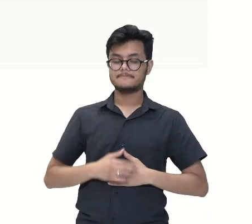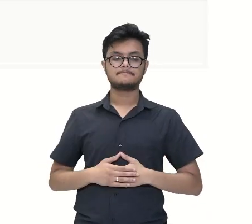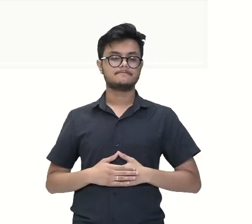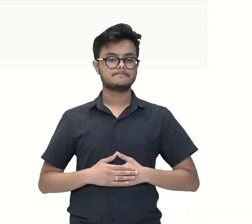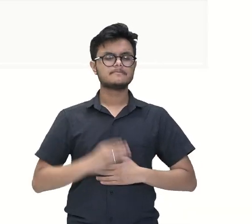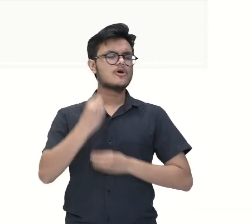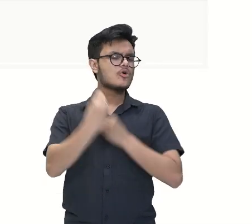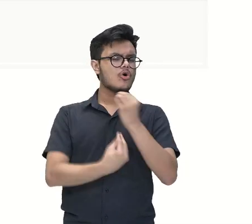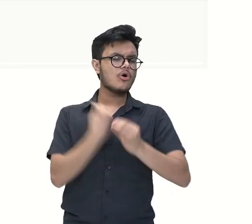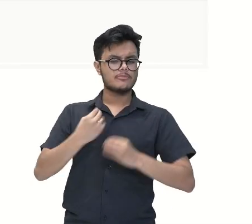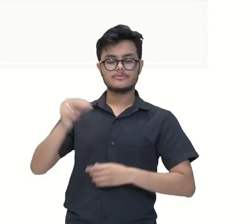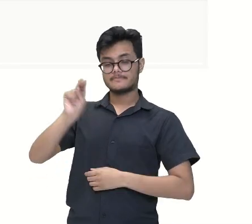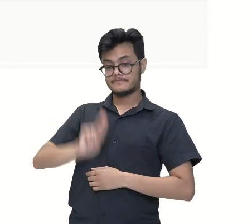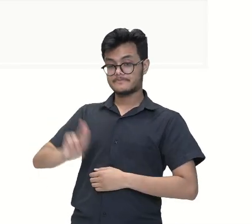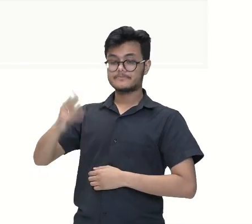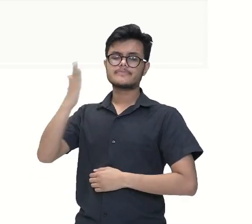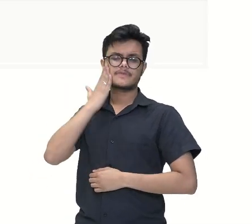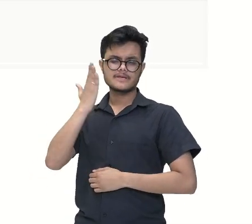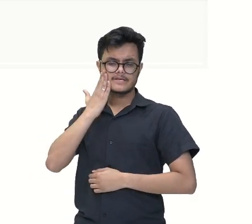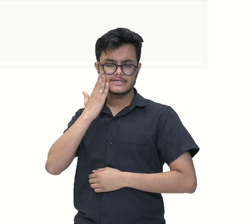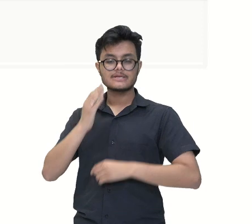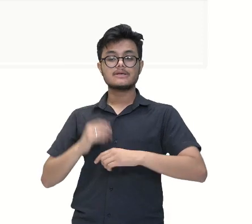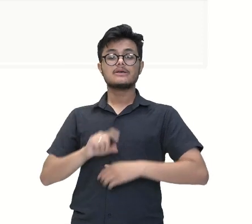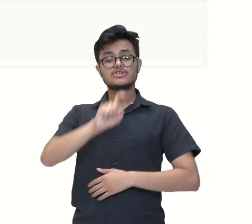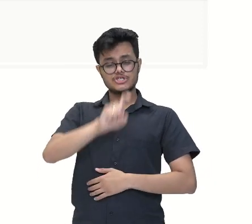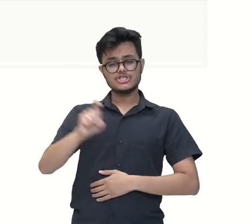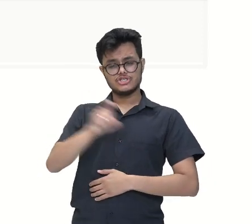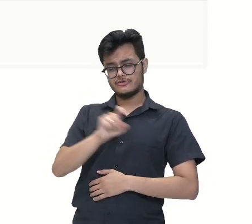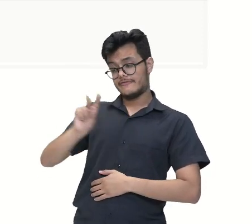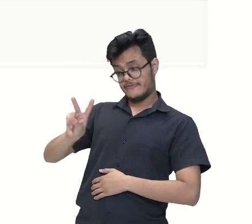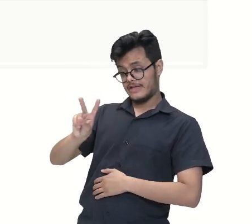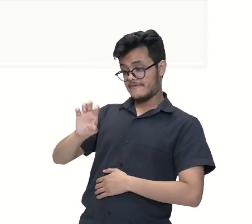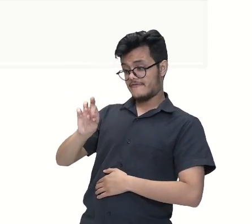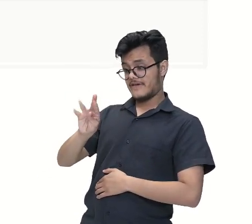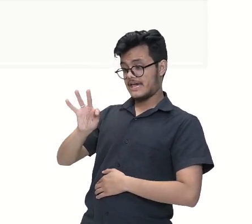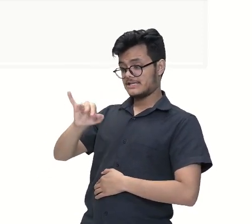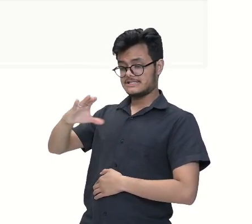Coordenada x. Então, a coordenada x, vou chamar de xv,